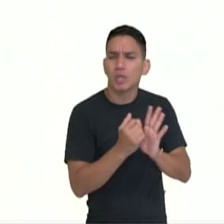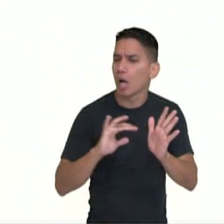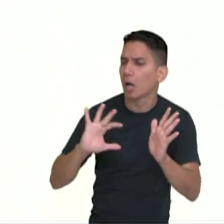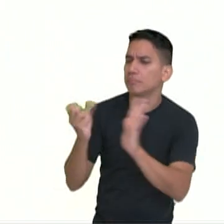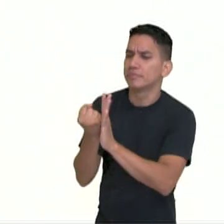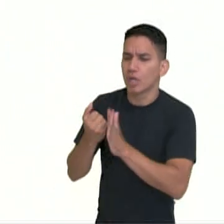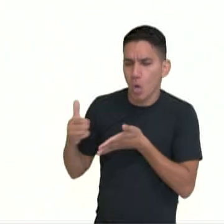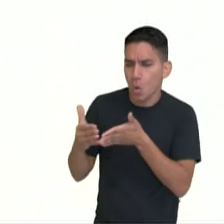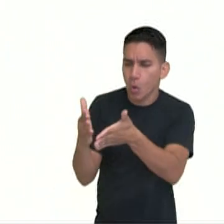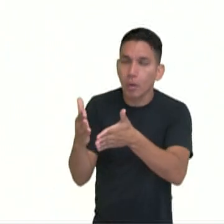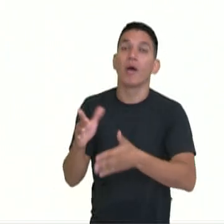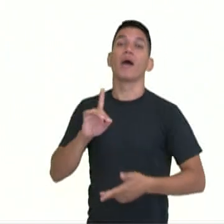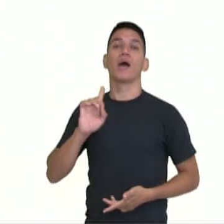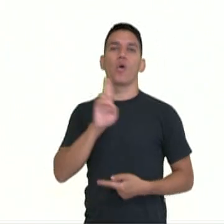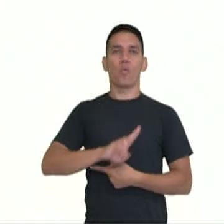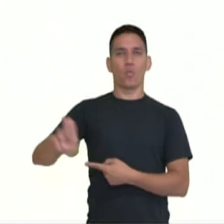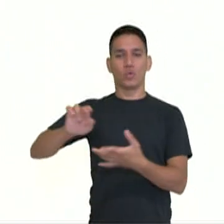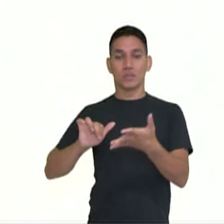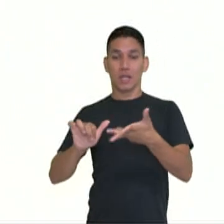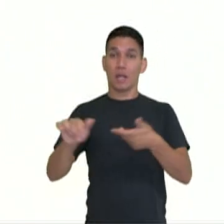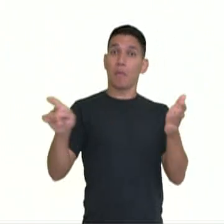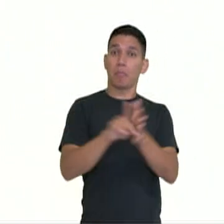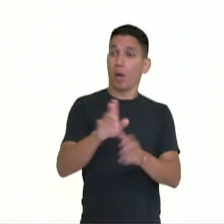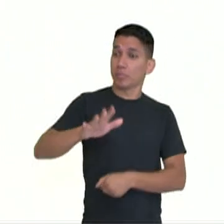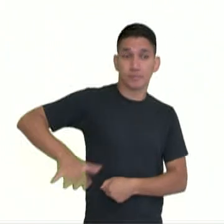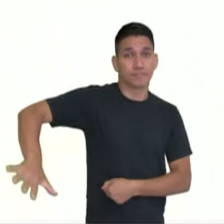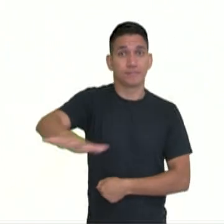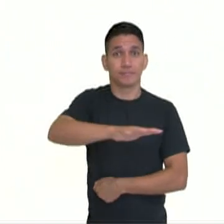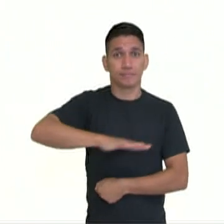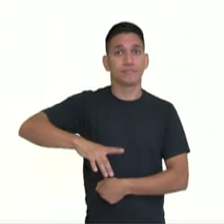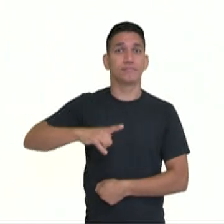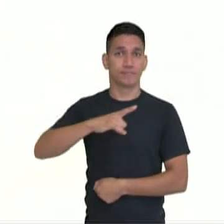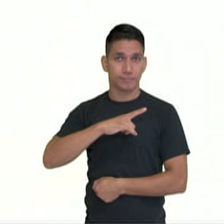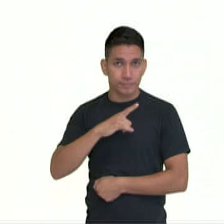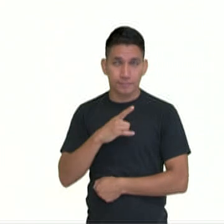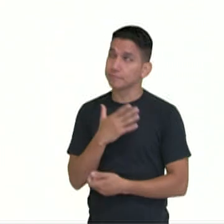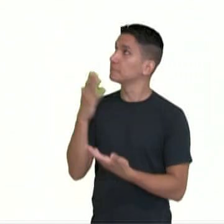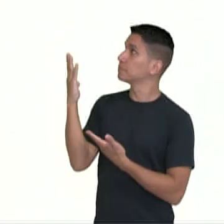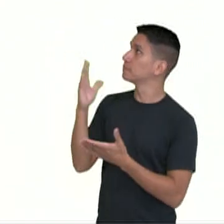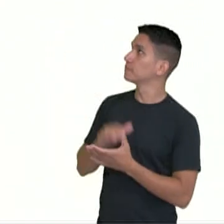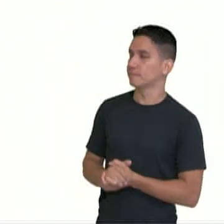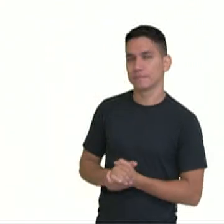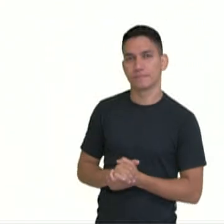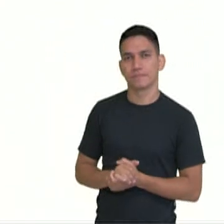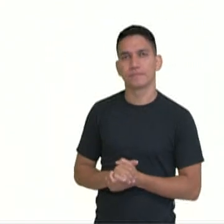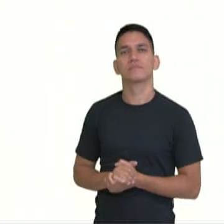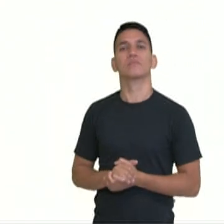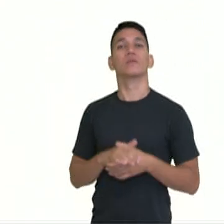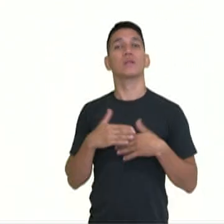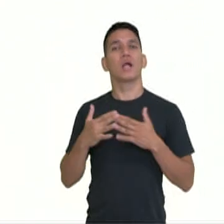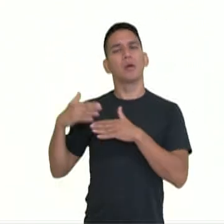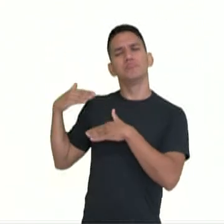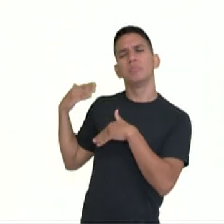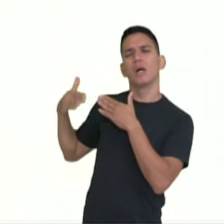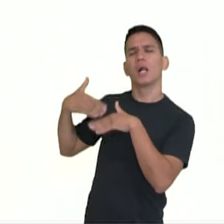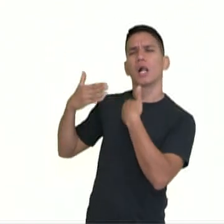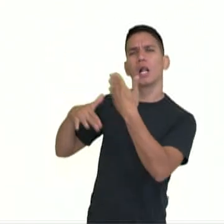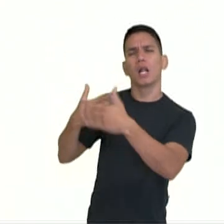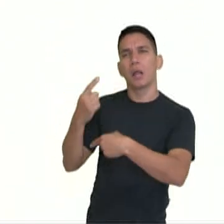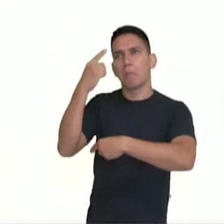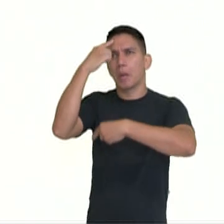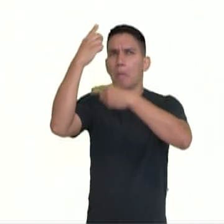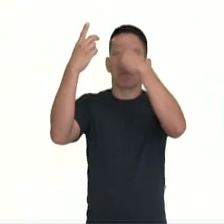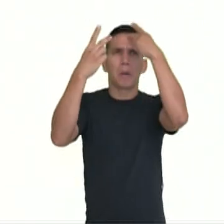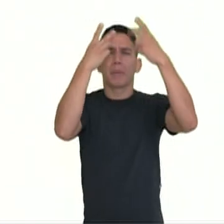ele utilizava elementos do próprio ambiente onde ele estava para fazer isso. E ao longo da história vão se